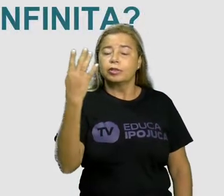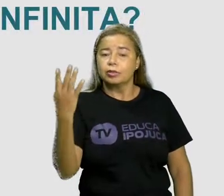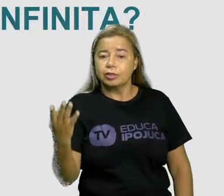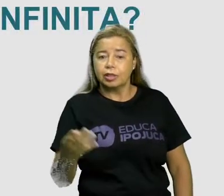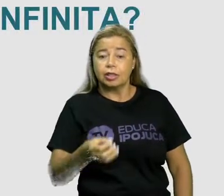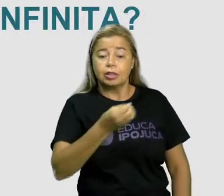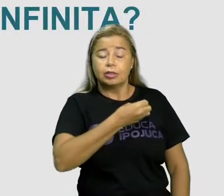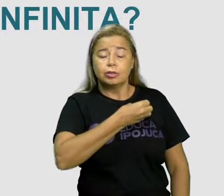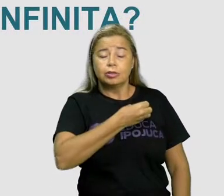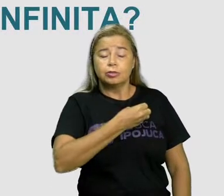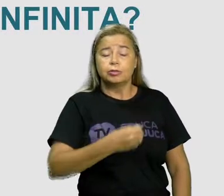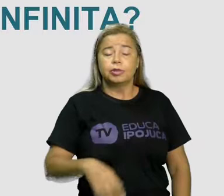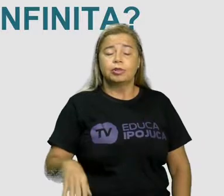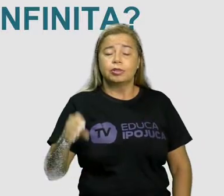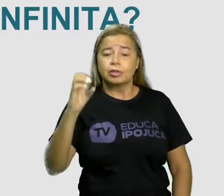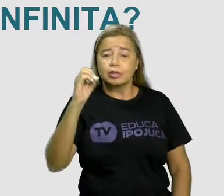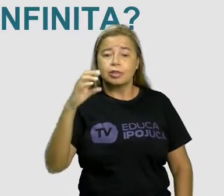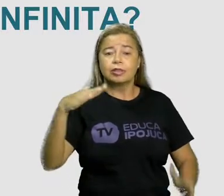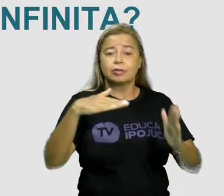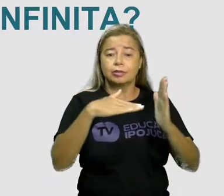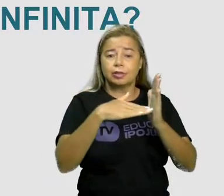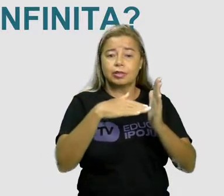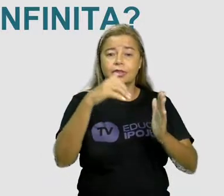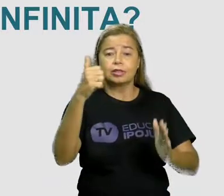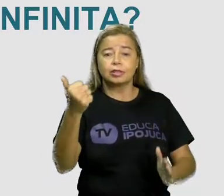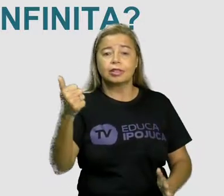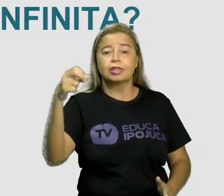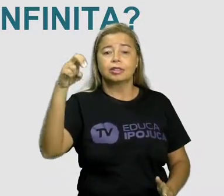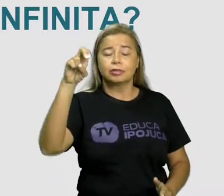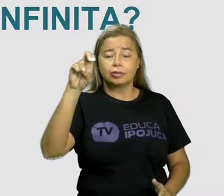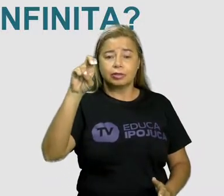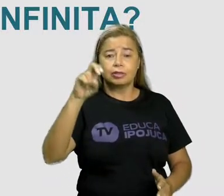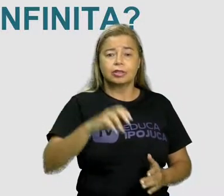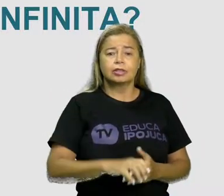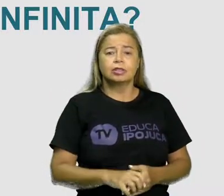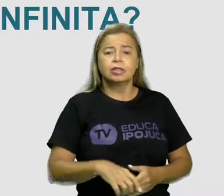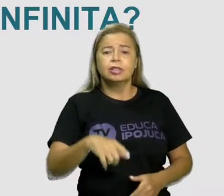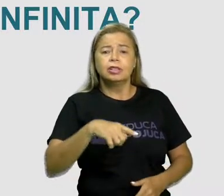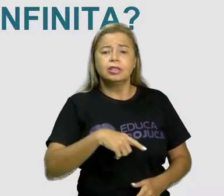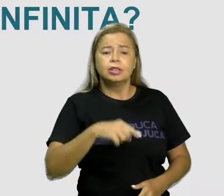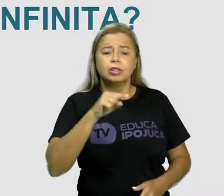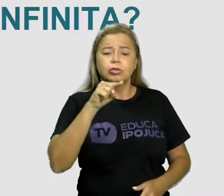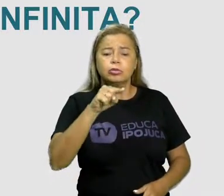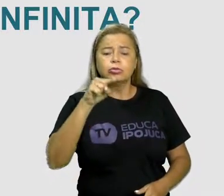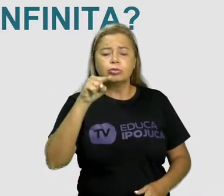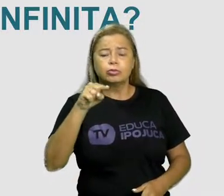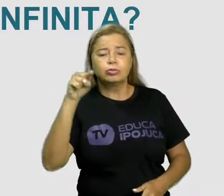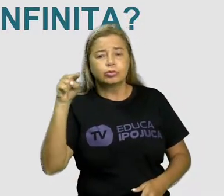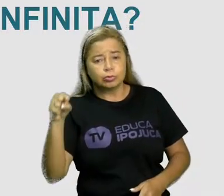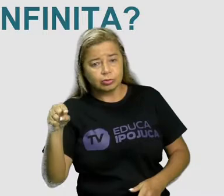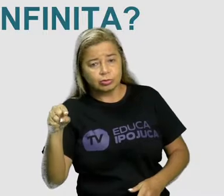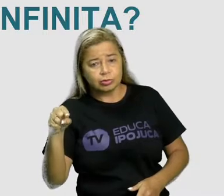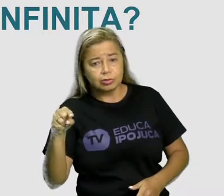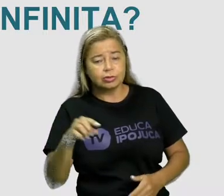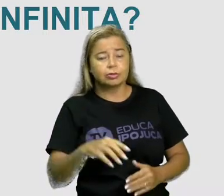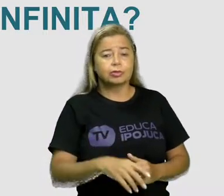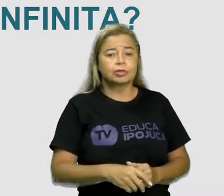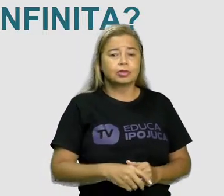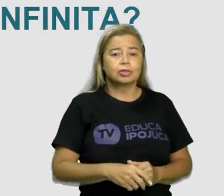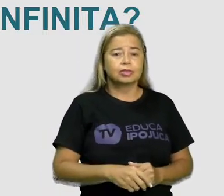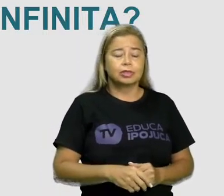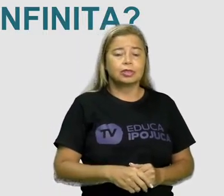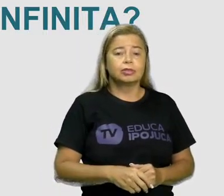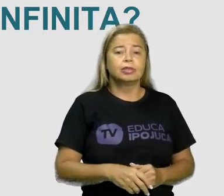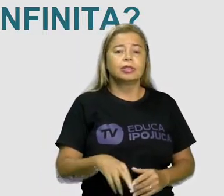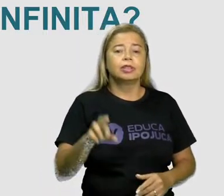0 até o 15 e temos esses três pontinhos que nós aprendemos que é a